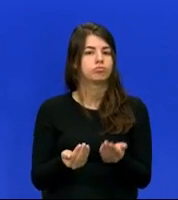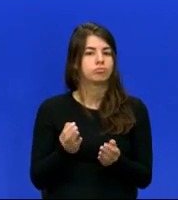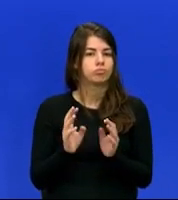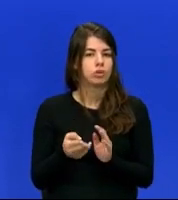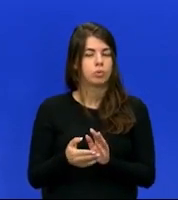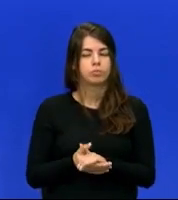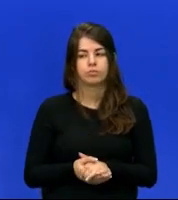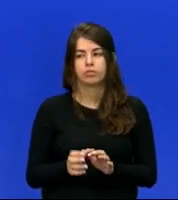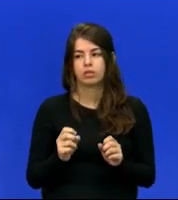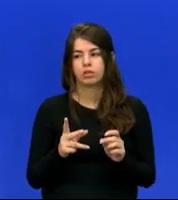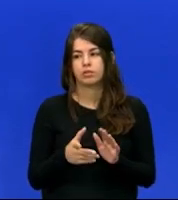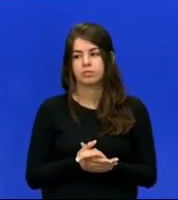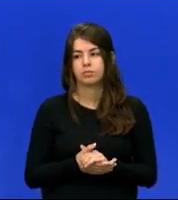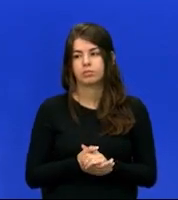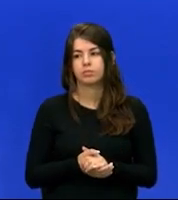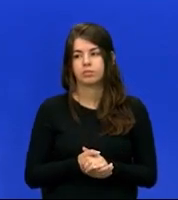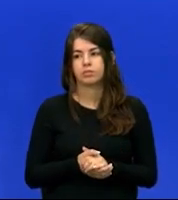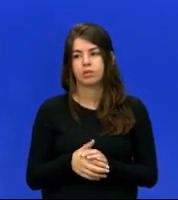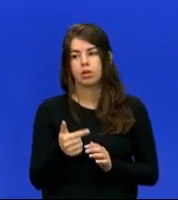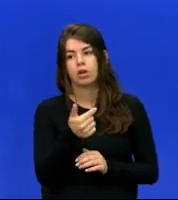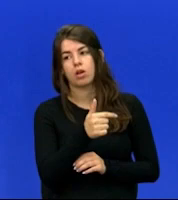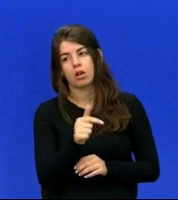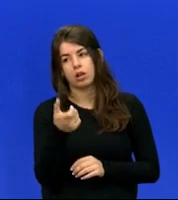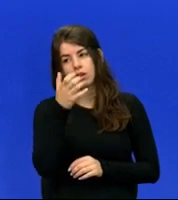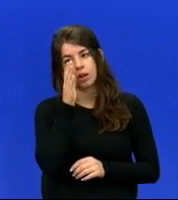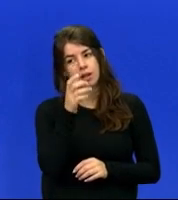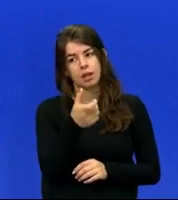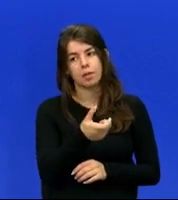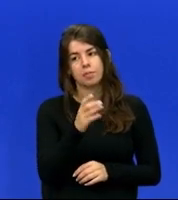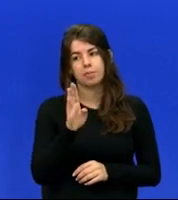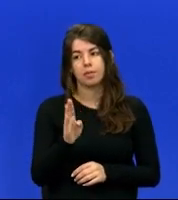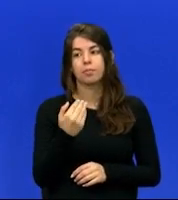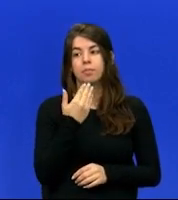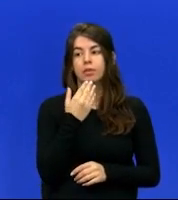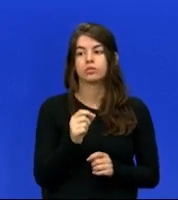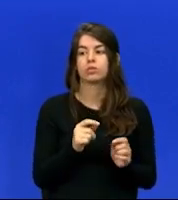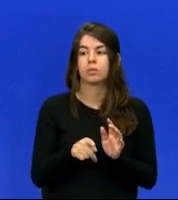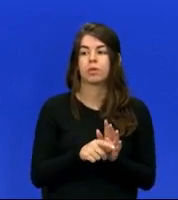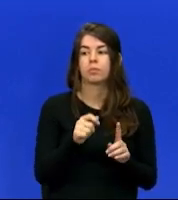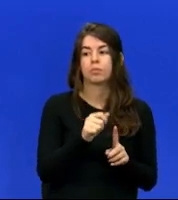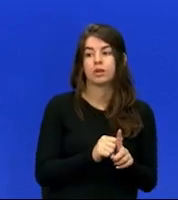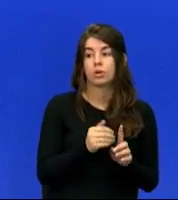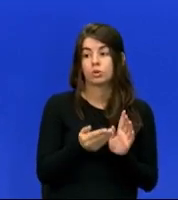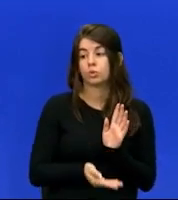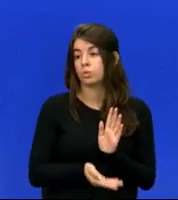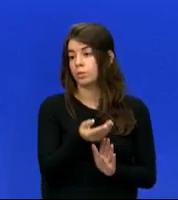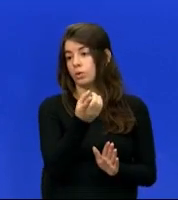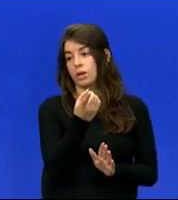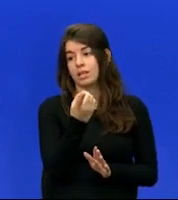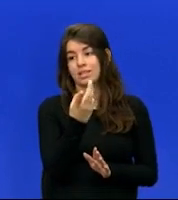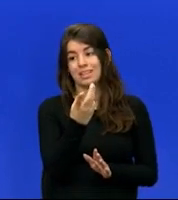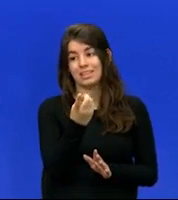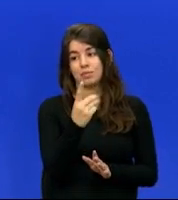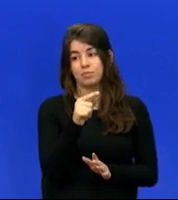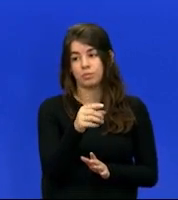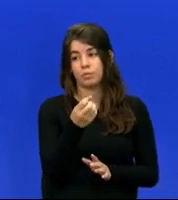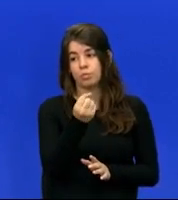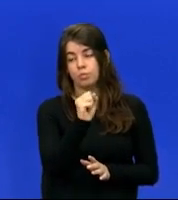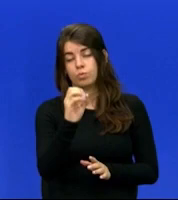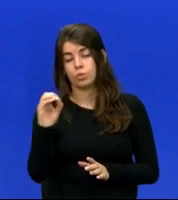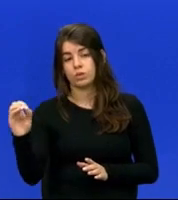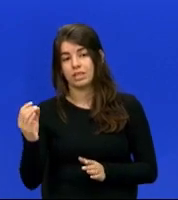ok? Nessa outra situação, ele pede uma produção mensal superior a